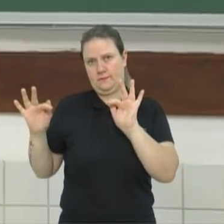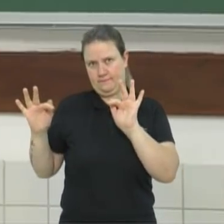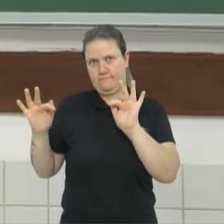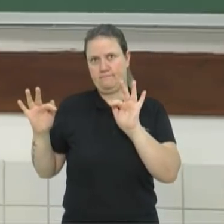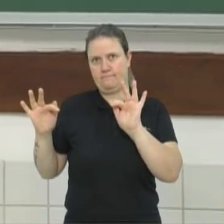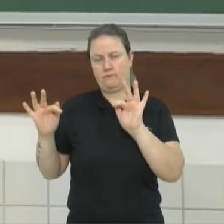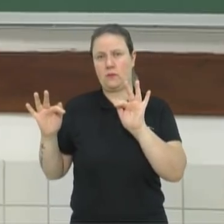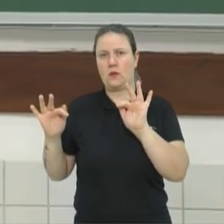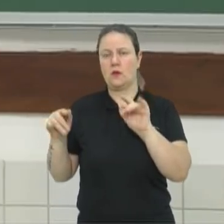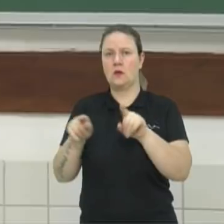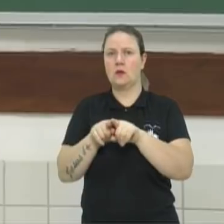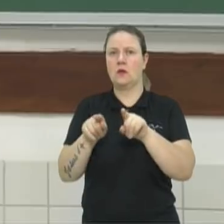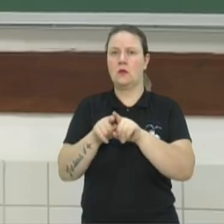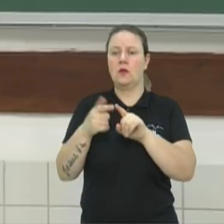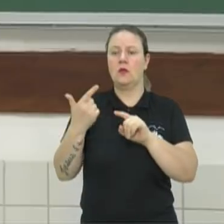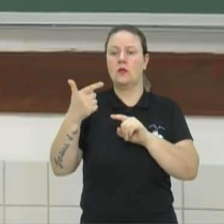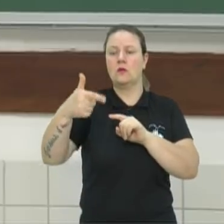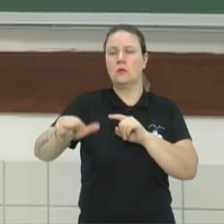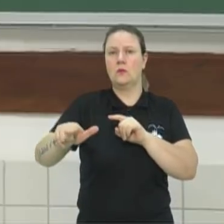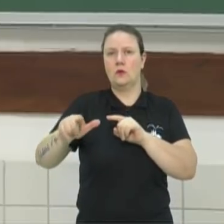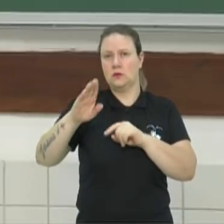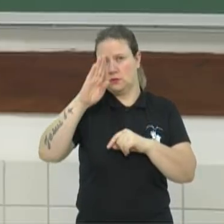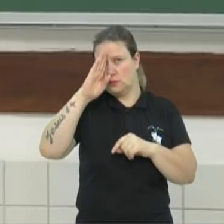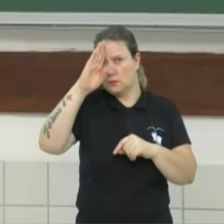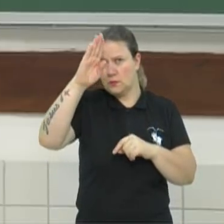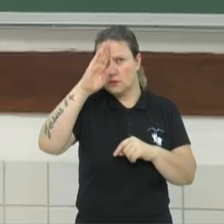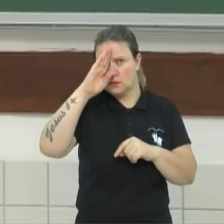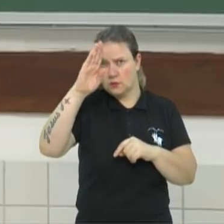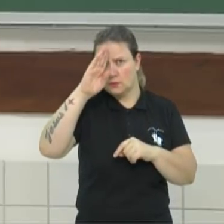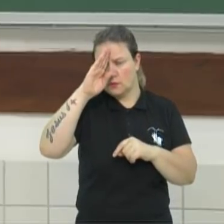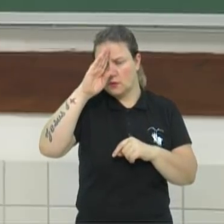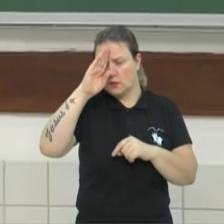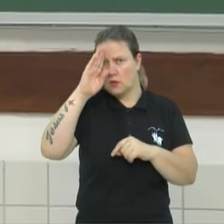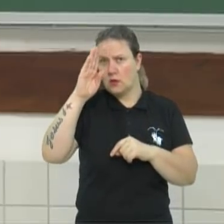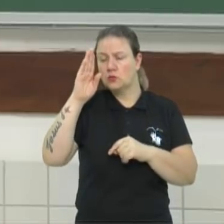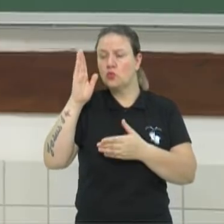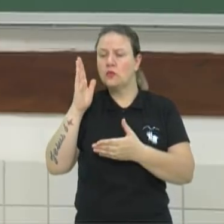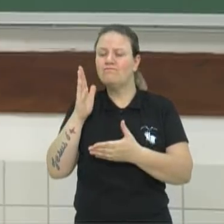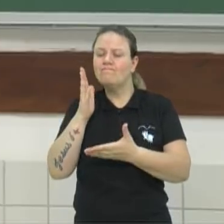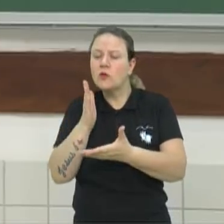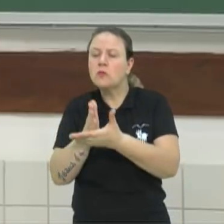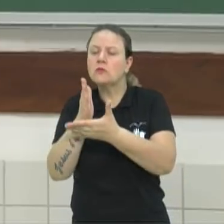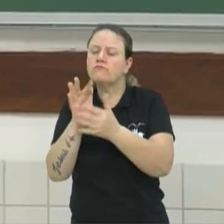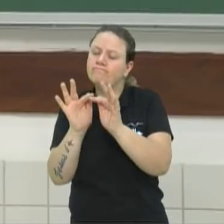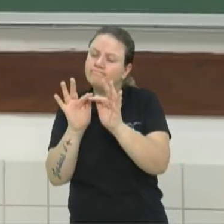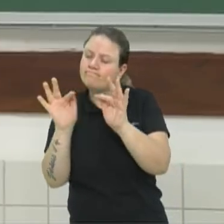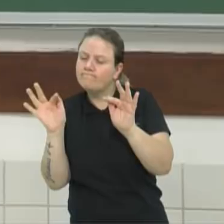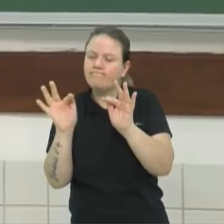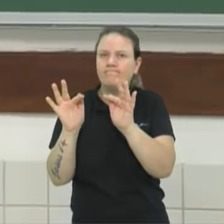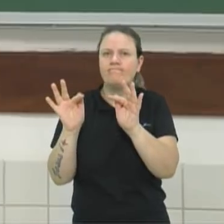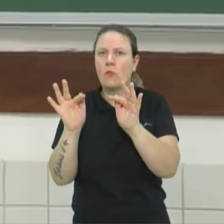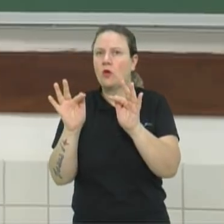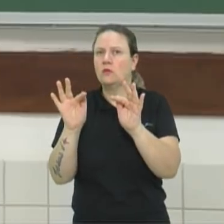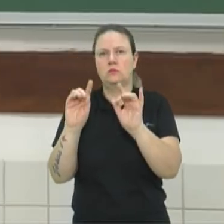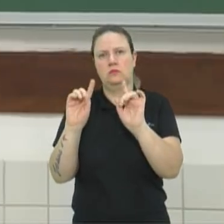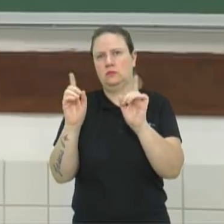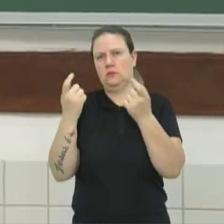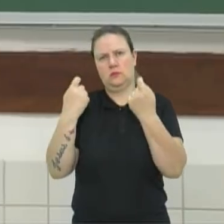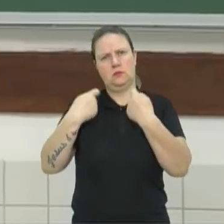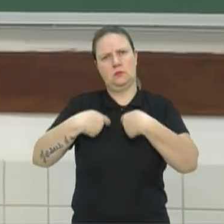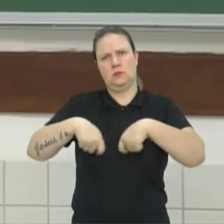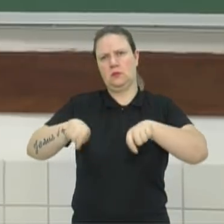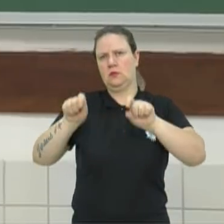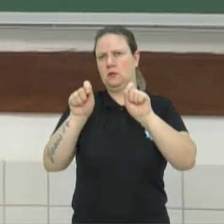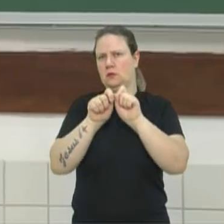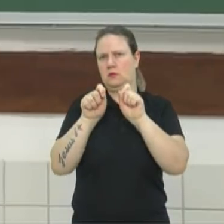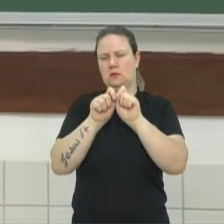subordinada está depois da oração principal, ou seja, ela está lá no meio da oração, você não vai fazer a pontuação. Você